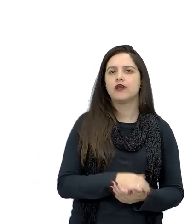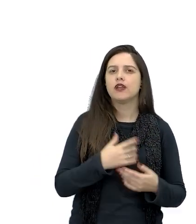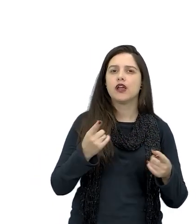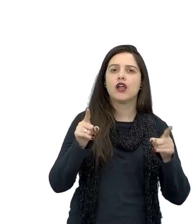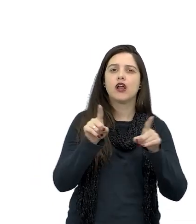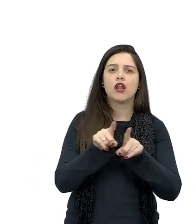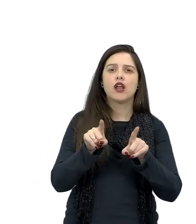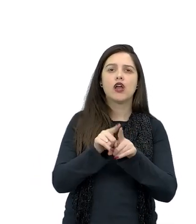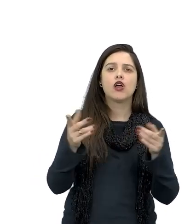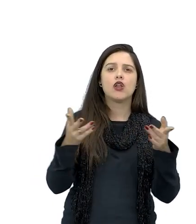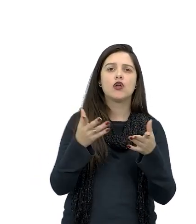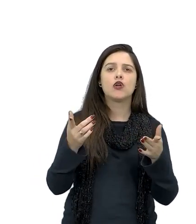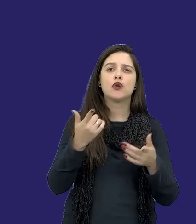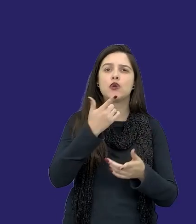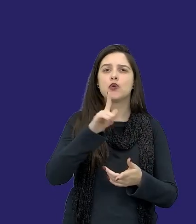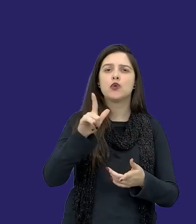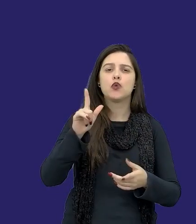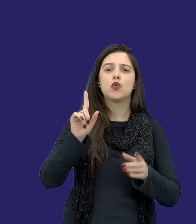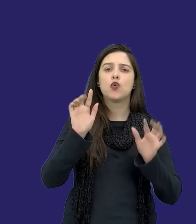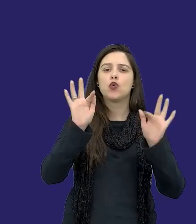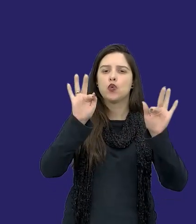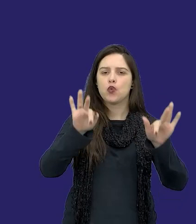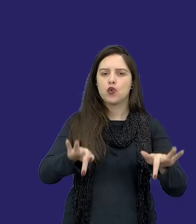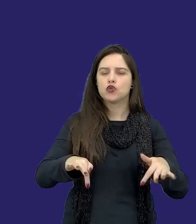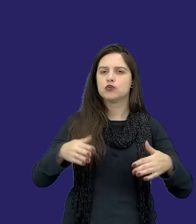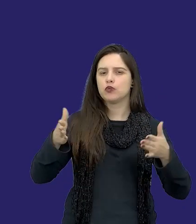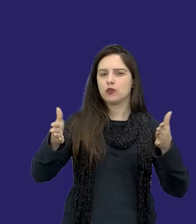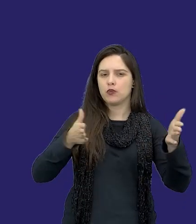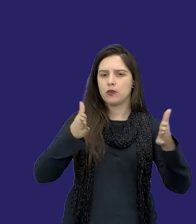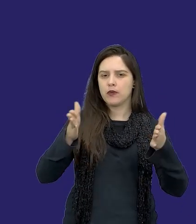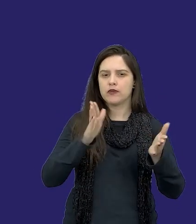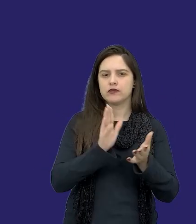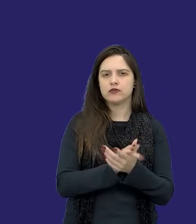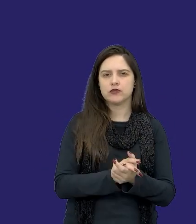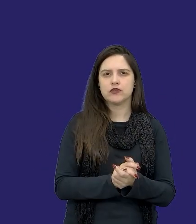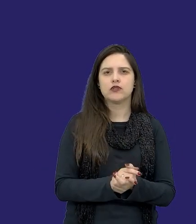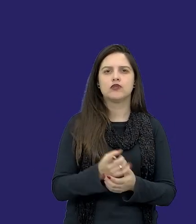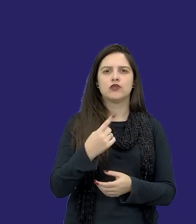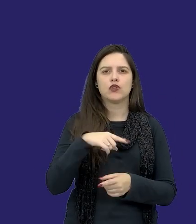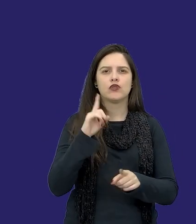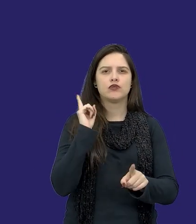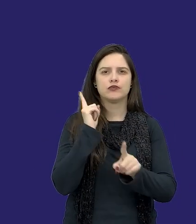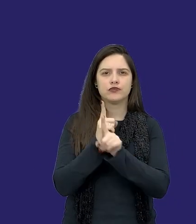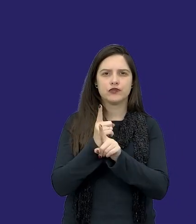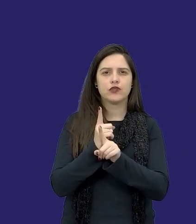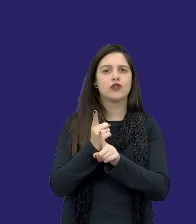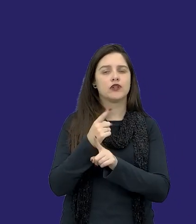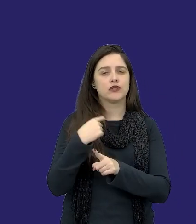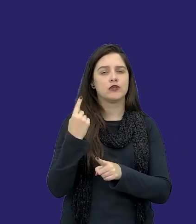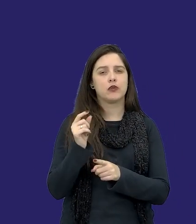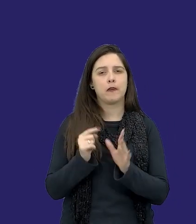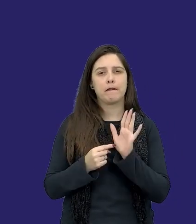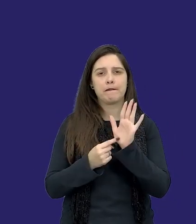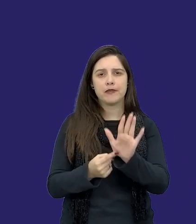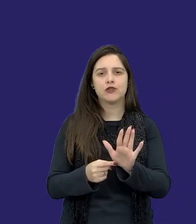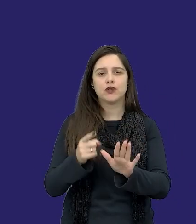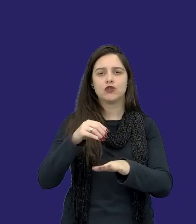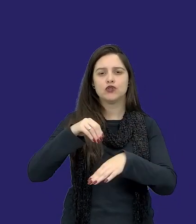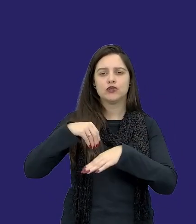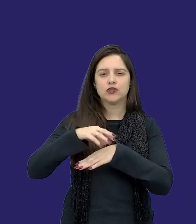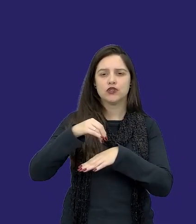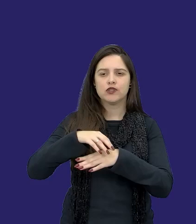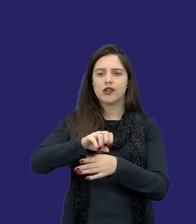vamos agora para o nosso último momento aqui do nosso encontro e vamos apontar algumas sugestões